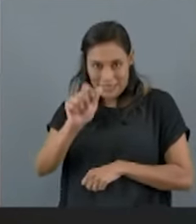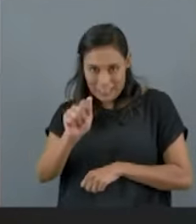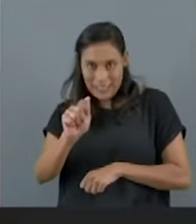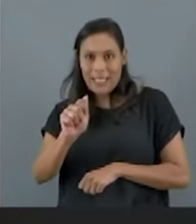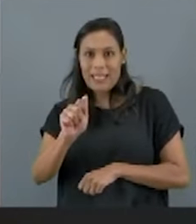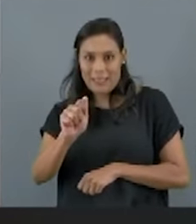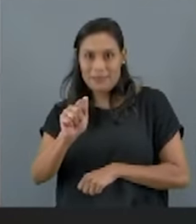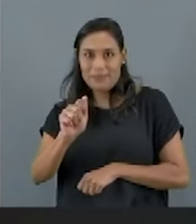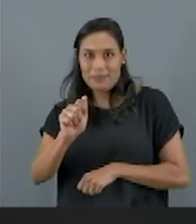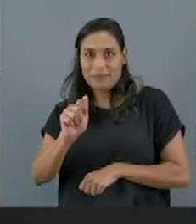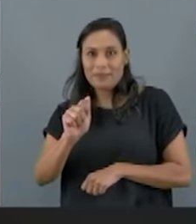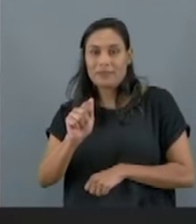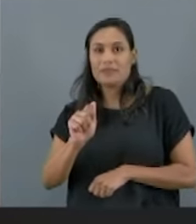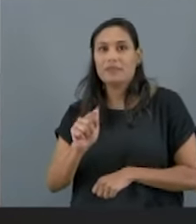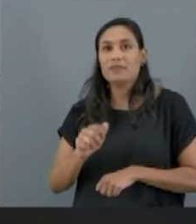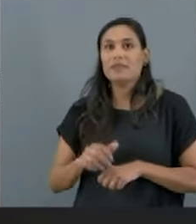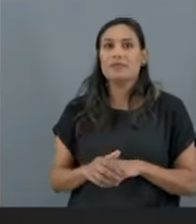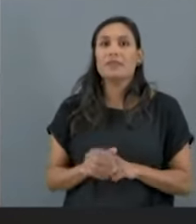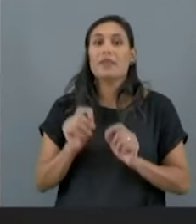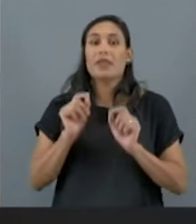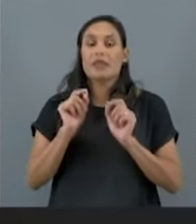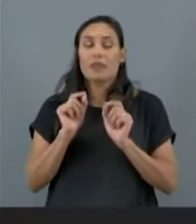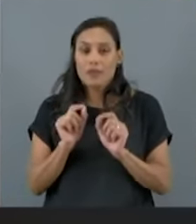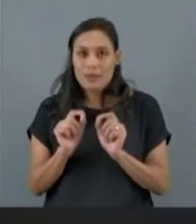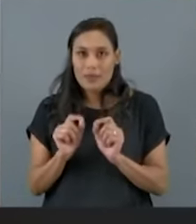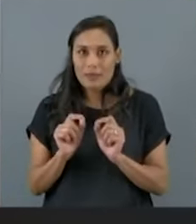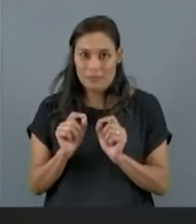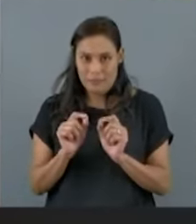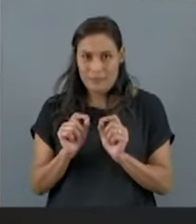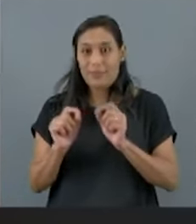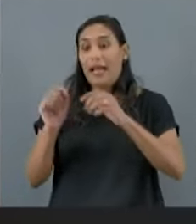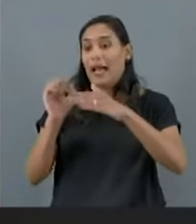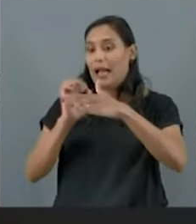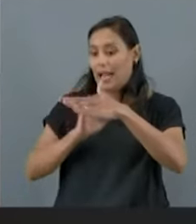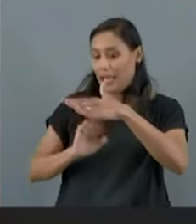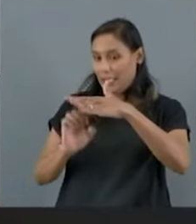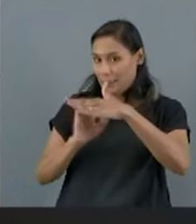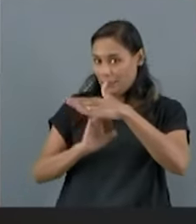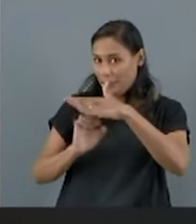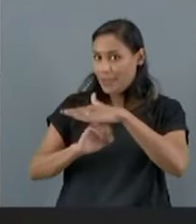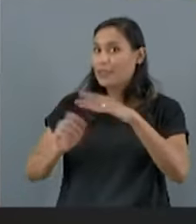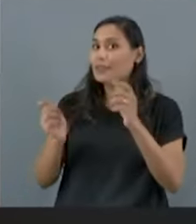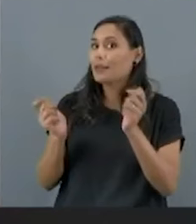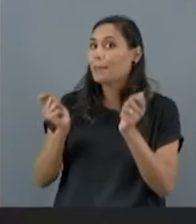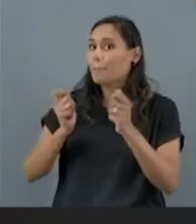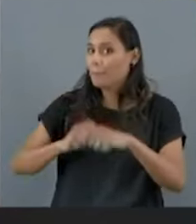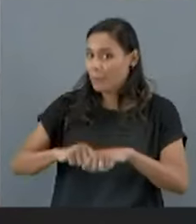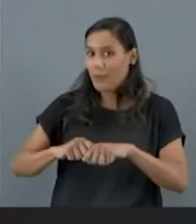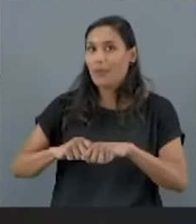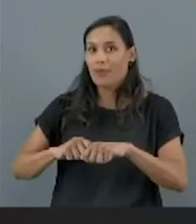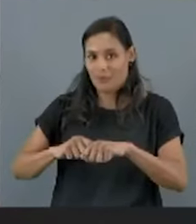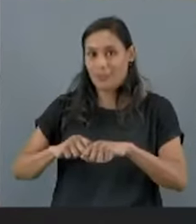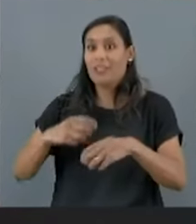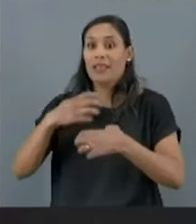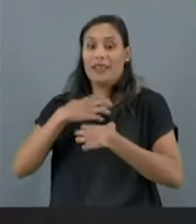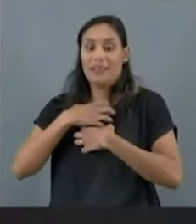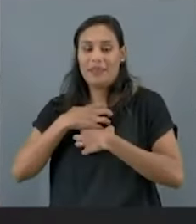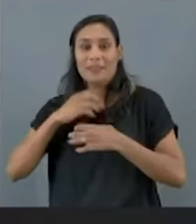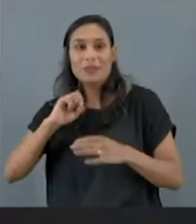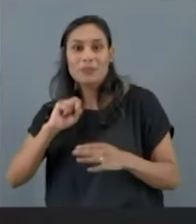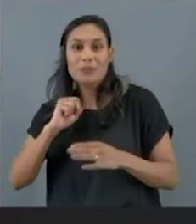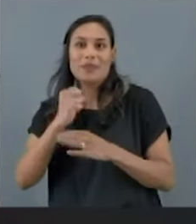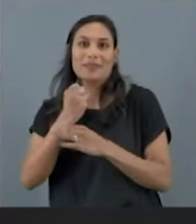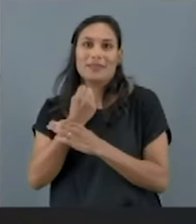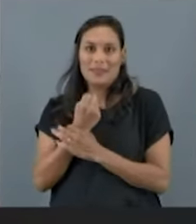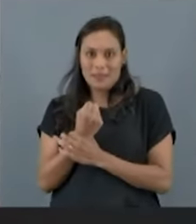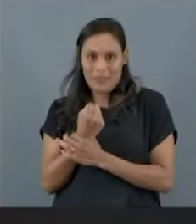Justiça da Câmara dos Deputados, mas sim da empresa poder submeter, e essa autorização para a empresa, ela sim,